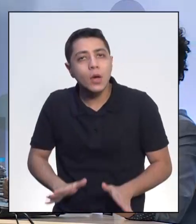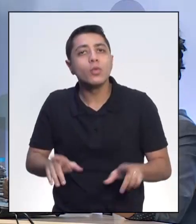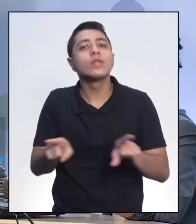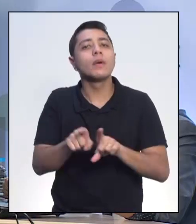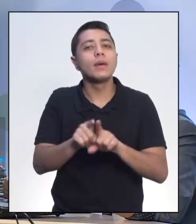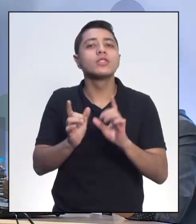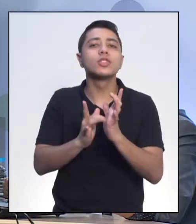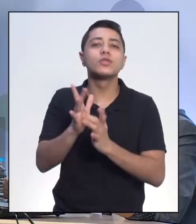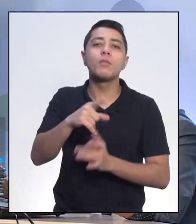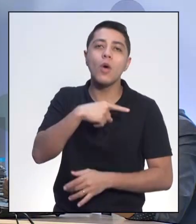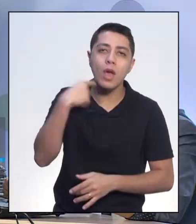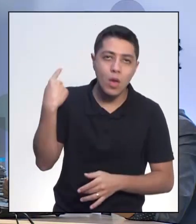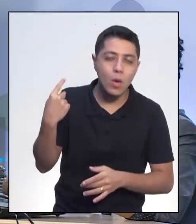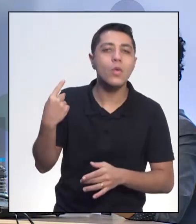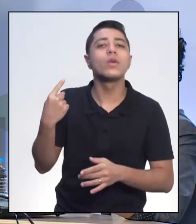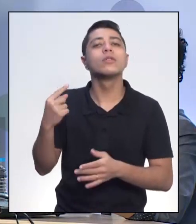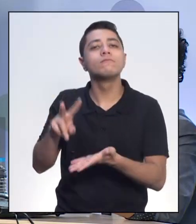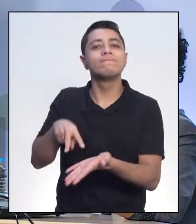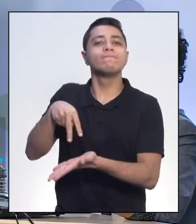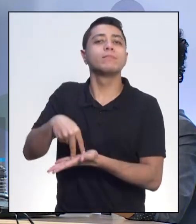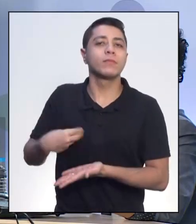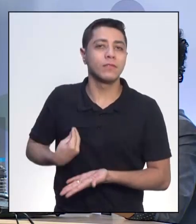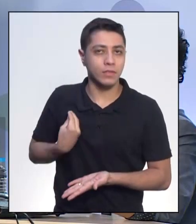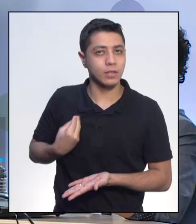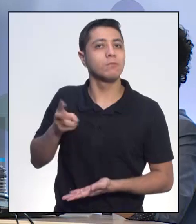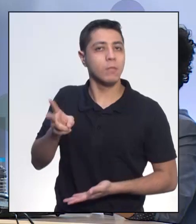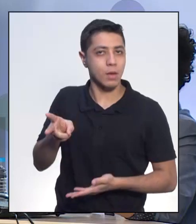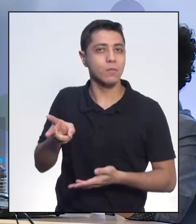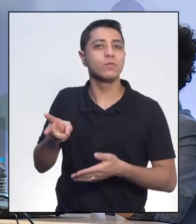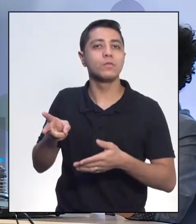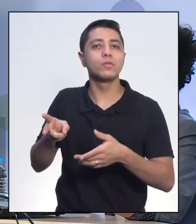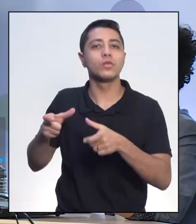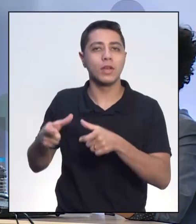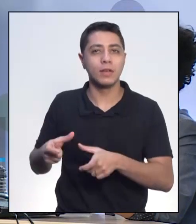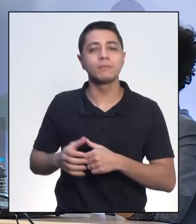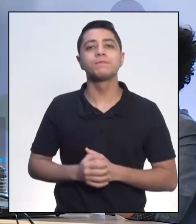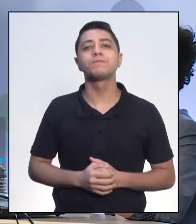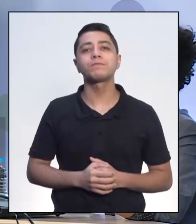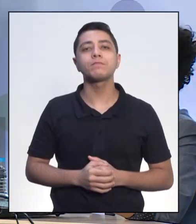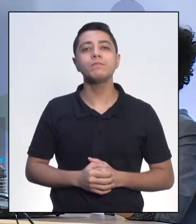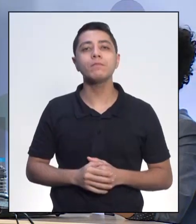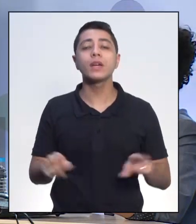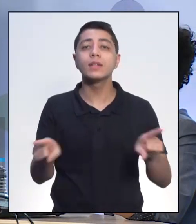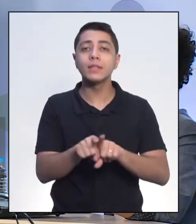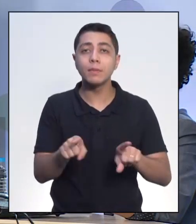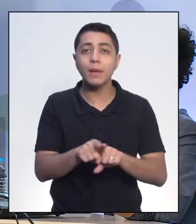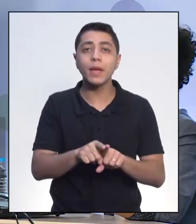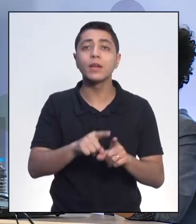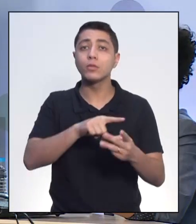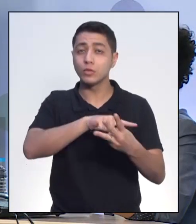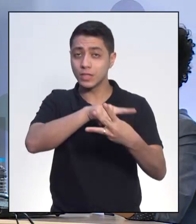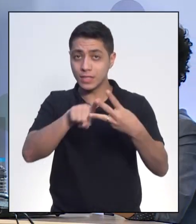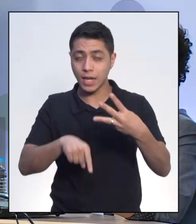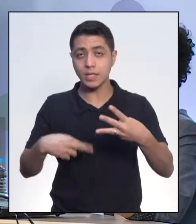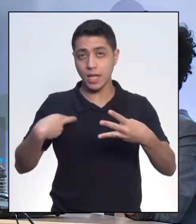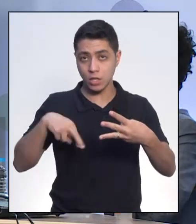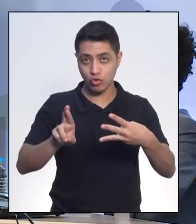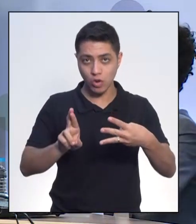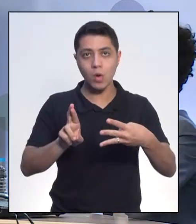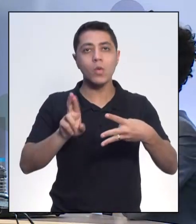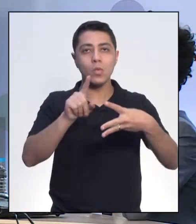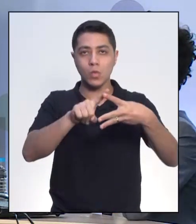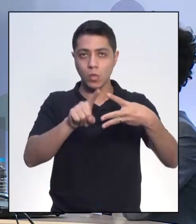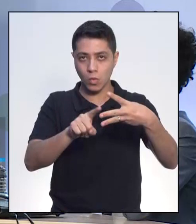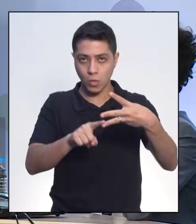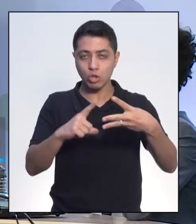aí, né, com Maomé. Né. Todos os três livros sagrados, eles mencionam essa região como de suma importância